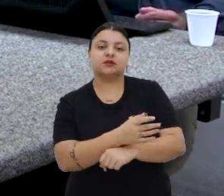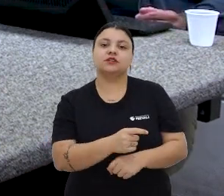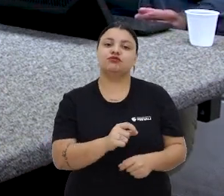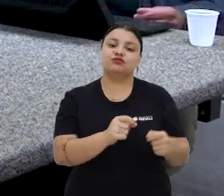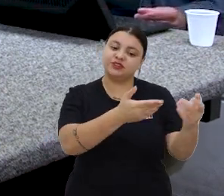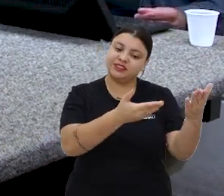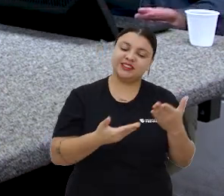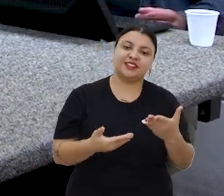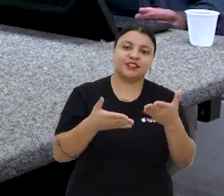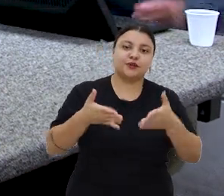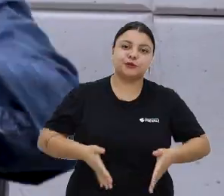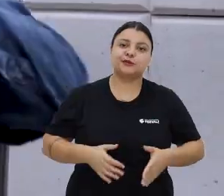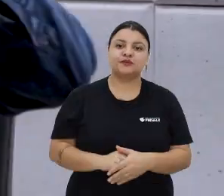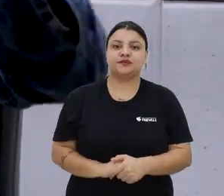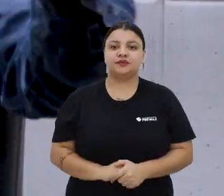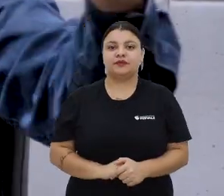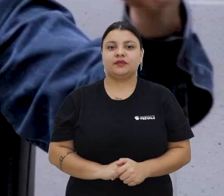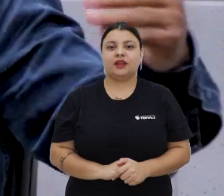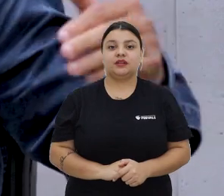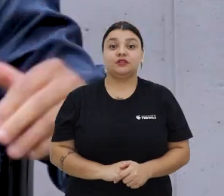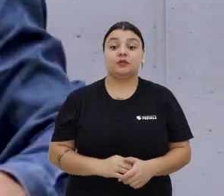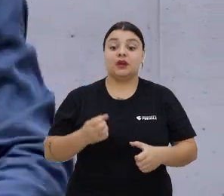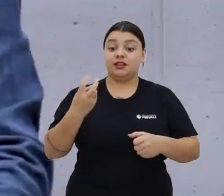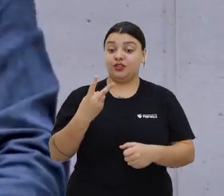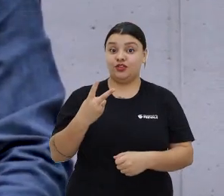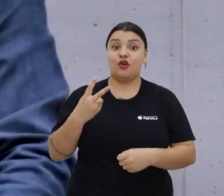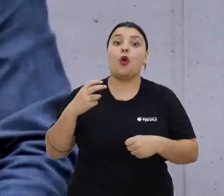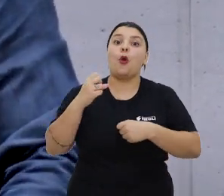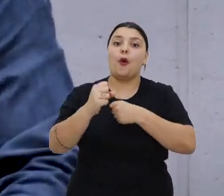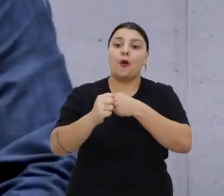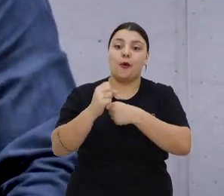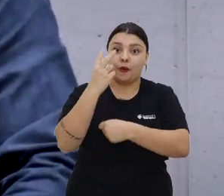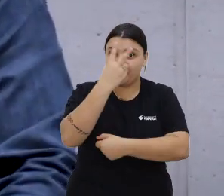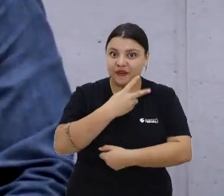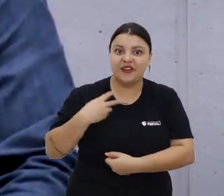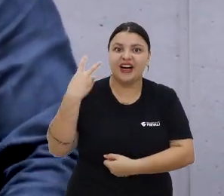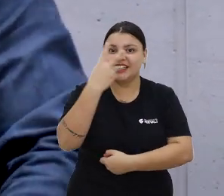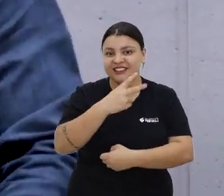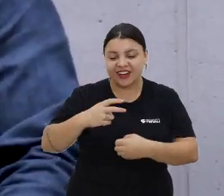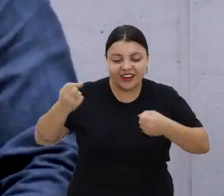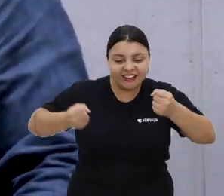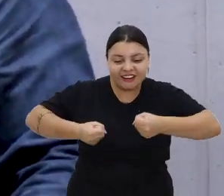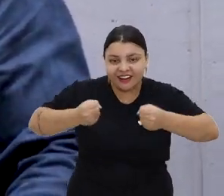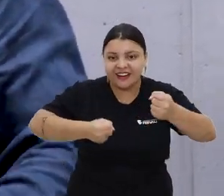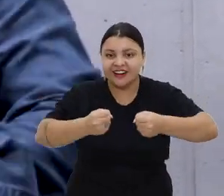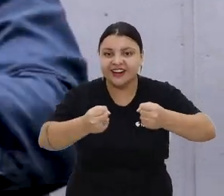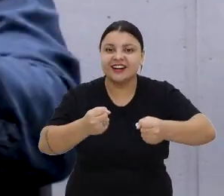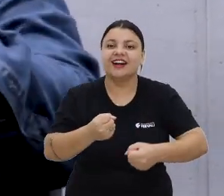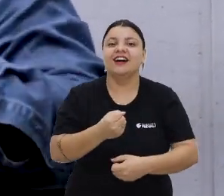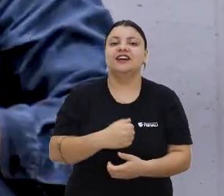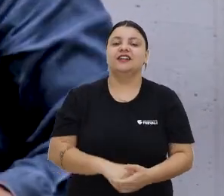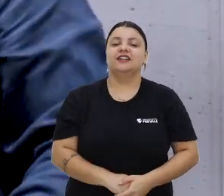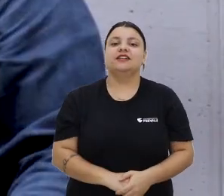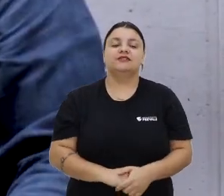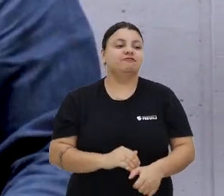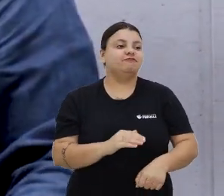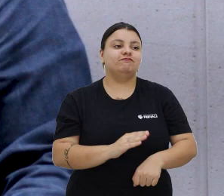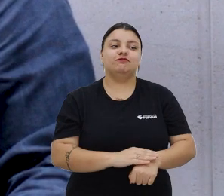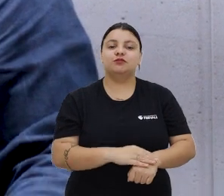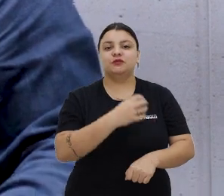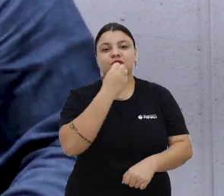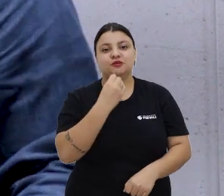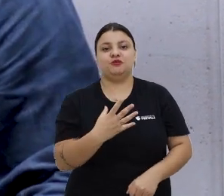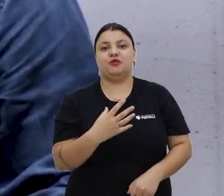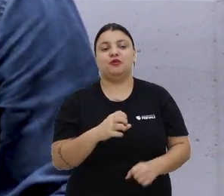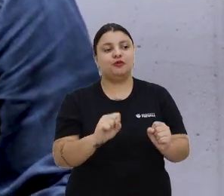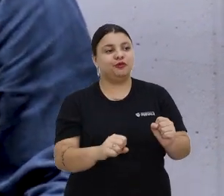aqui com a gente aqui hoje, de passar 2 horas na BR para chegar aqui comigo aqui. Mas foi um momento ímpar, assim, pude